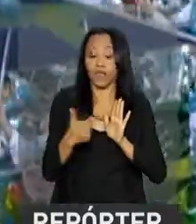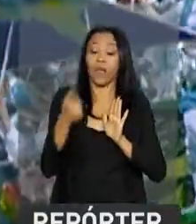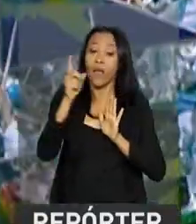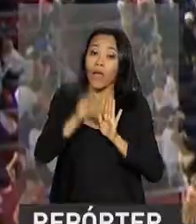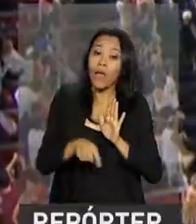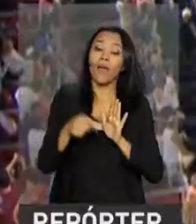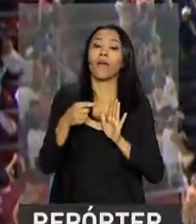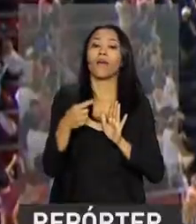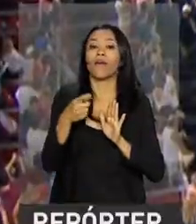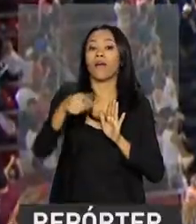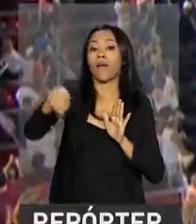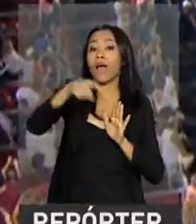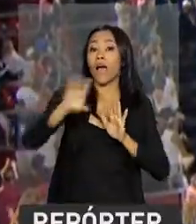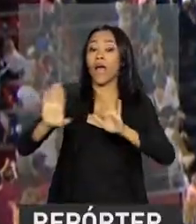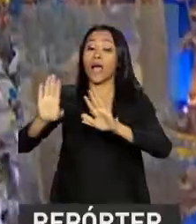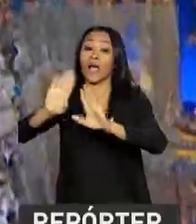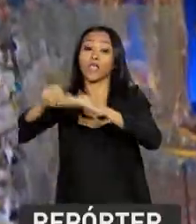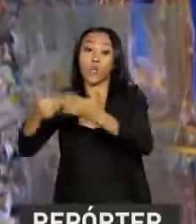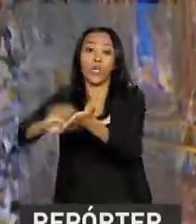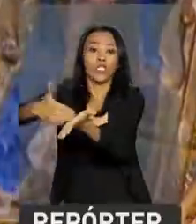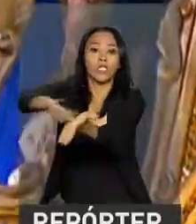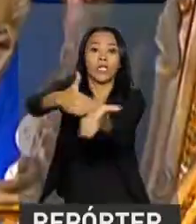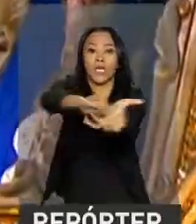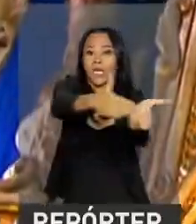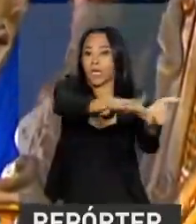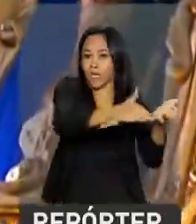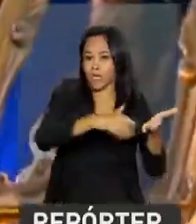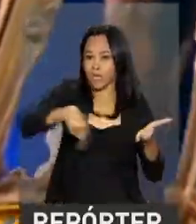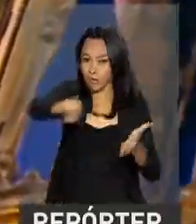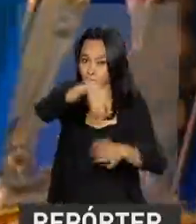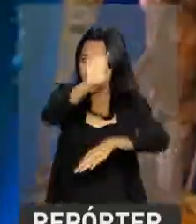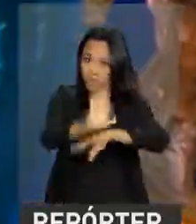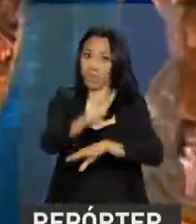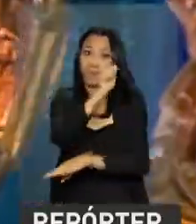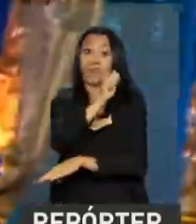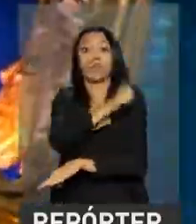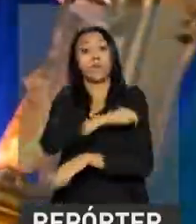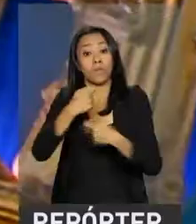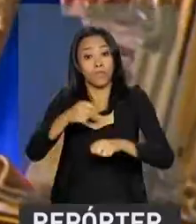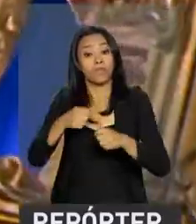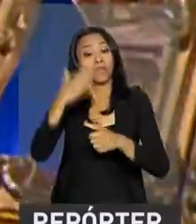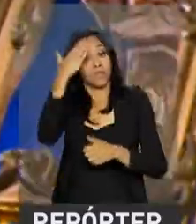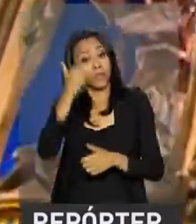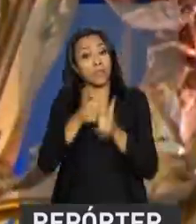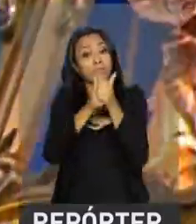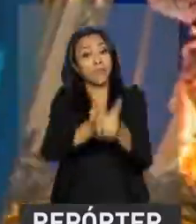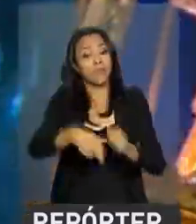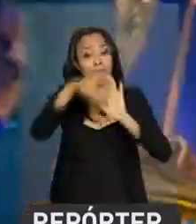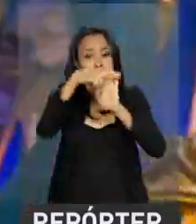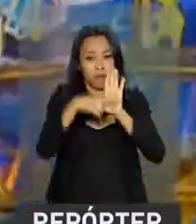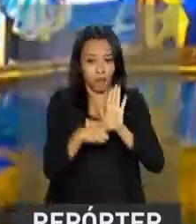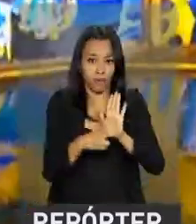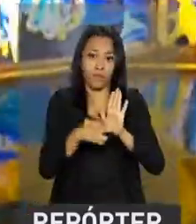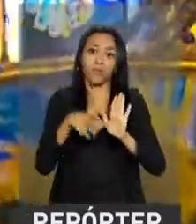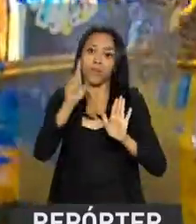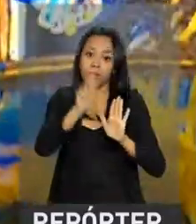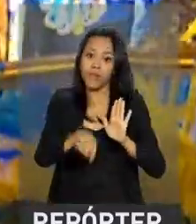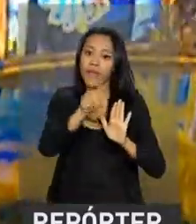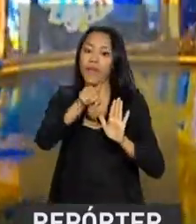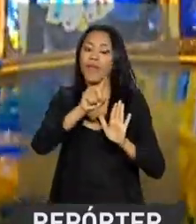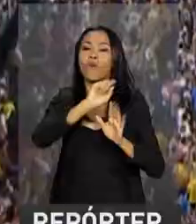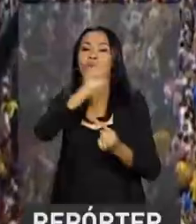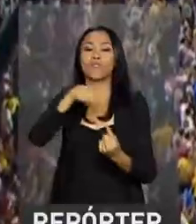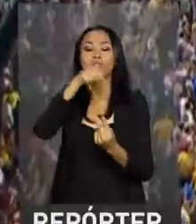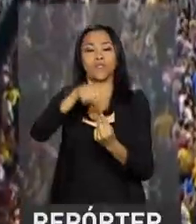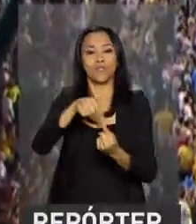das escolas de samba do rio de janeiro precisa se adequar às exigências da lei criada para promover as expressões culturais